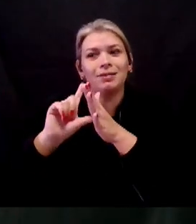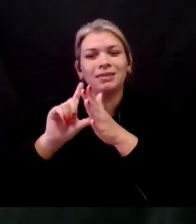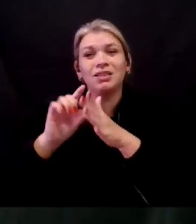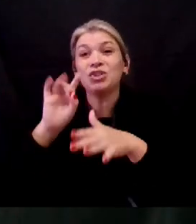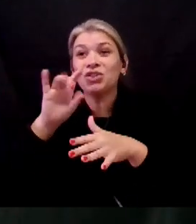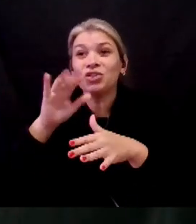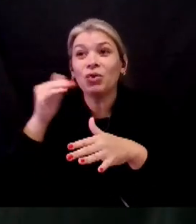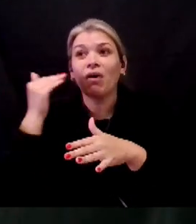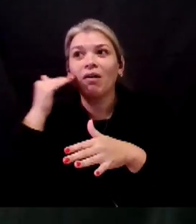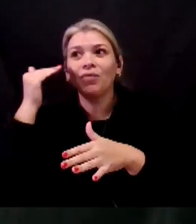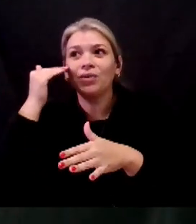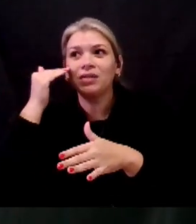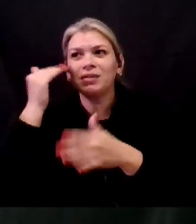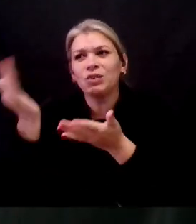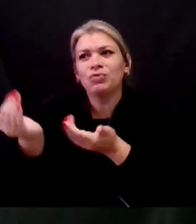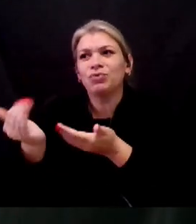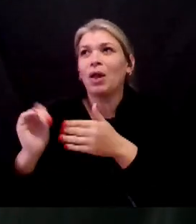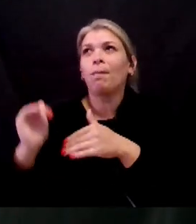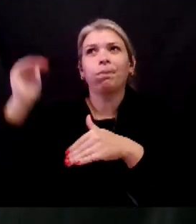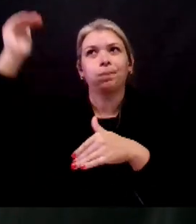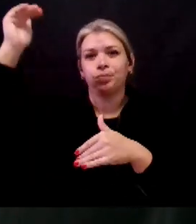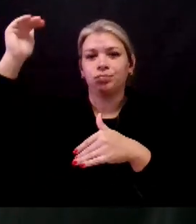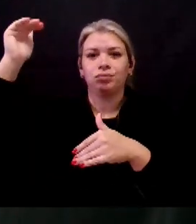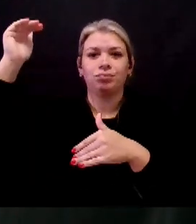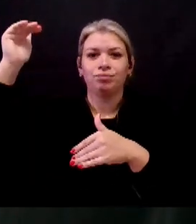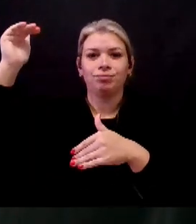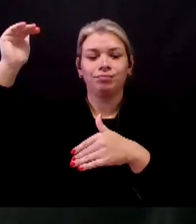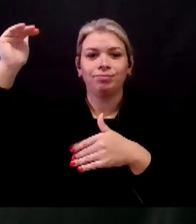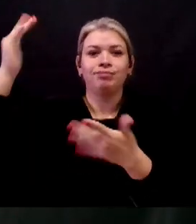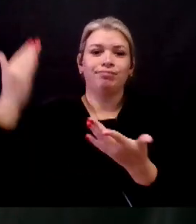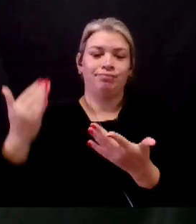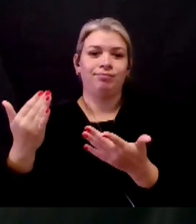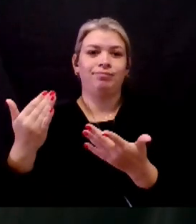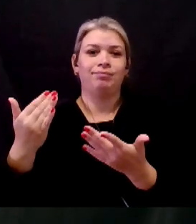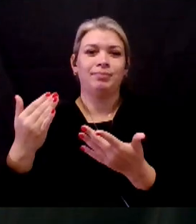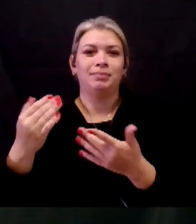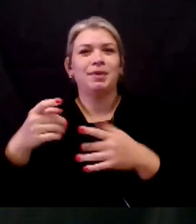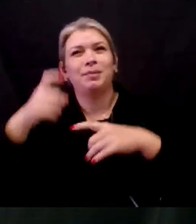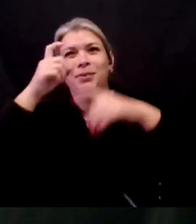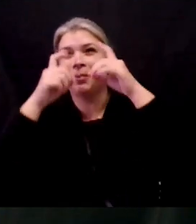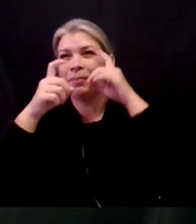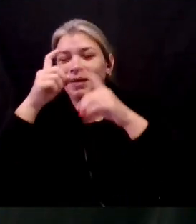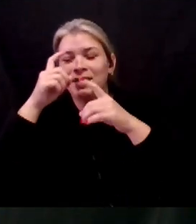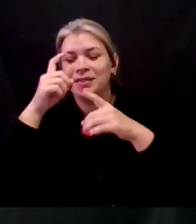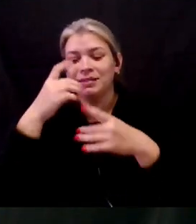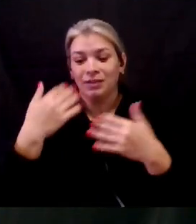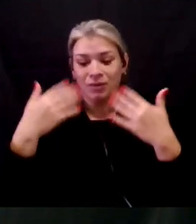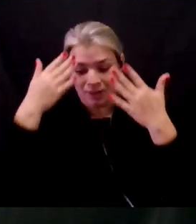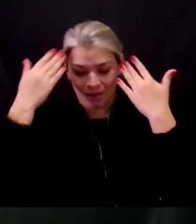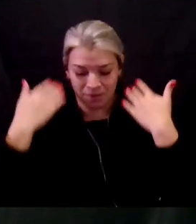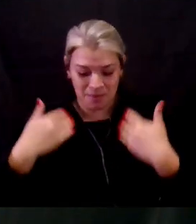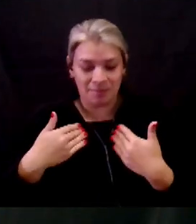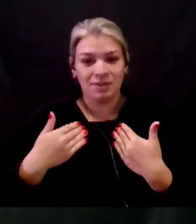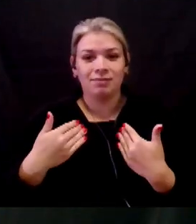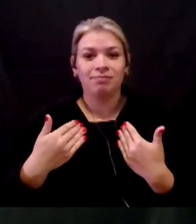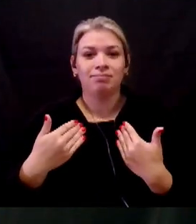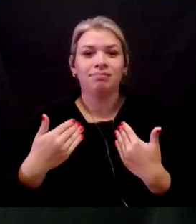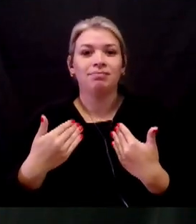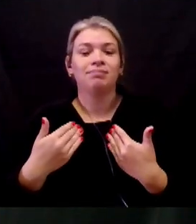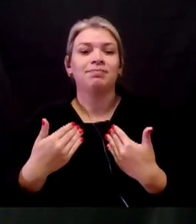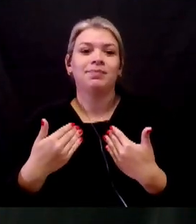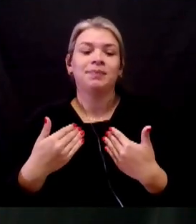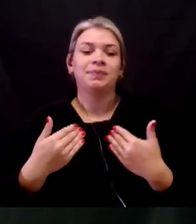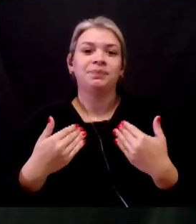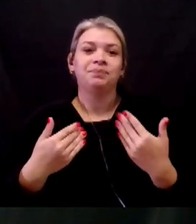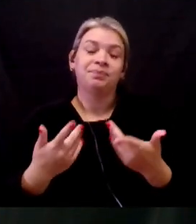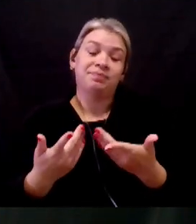ou até na vida adulta, né? Então aí vem a preocupação com a aparência, que deixa de ser uma curiosidade infantil e passa a